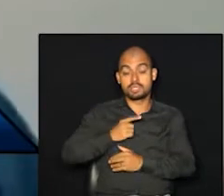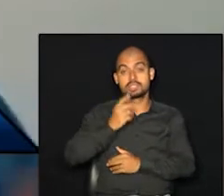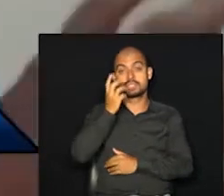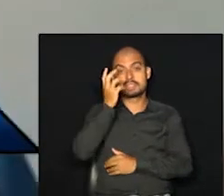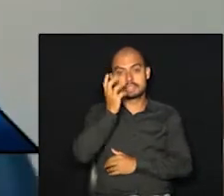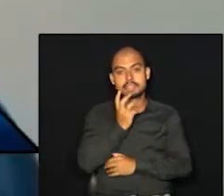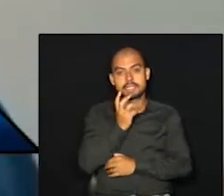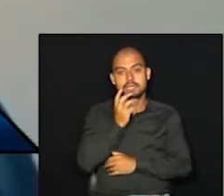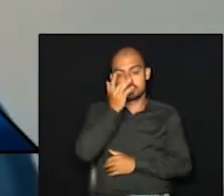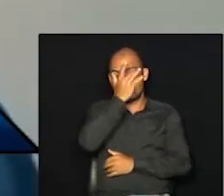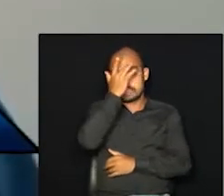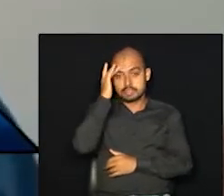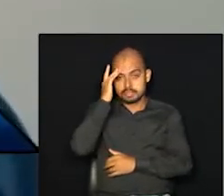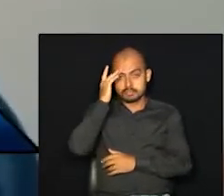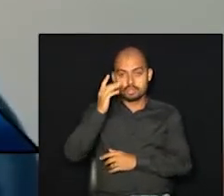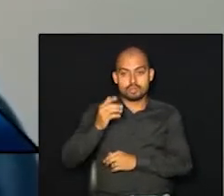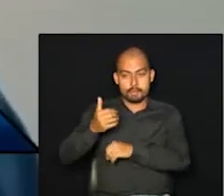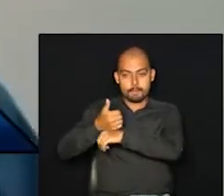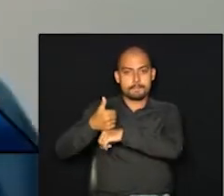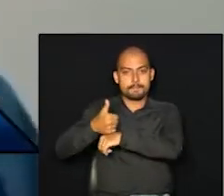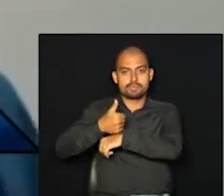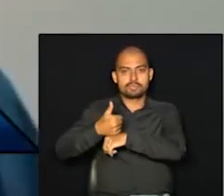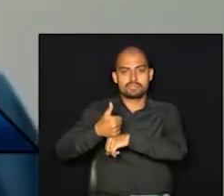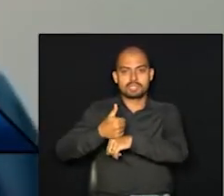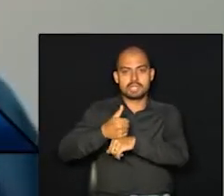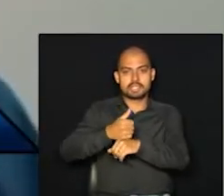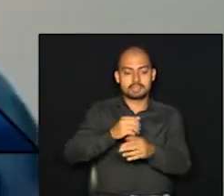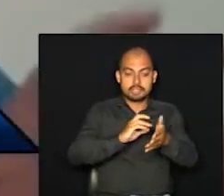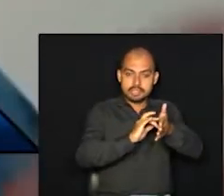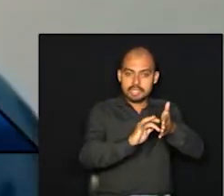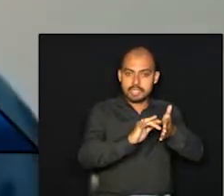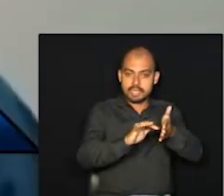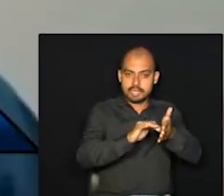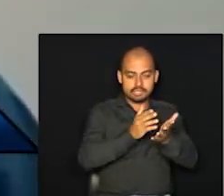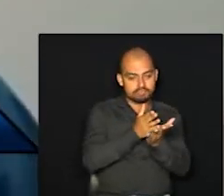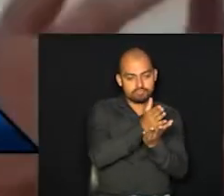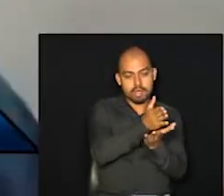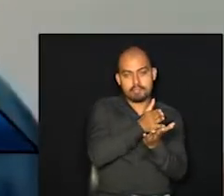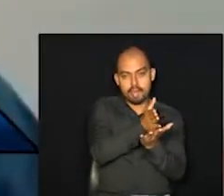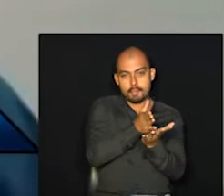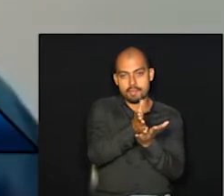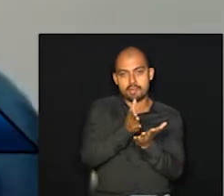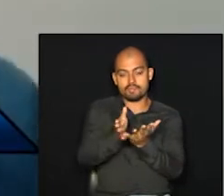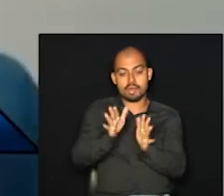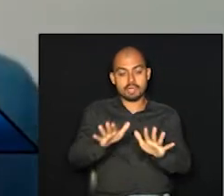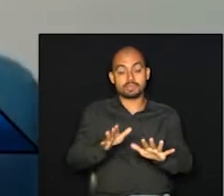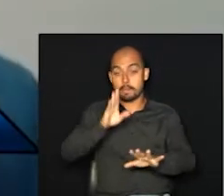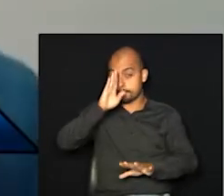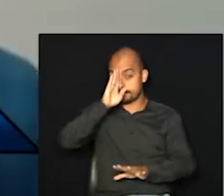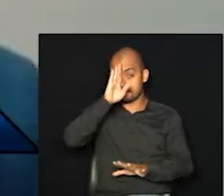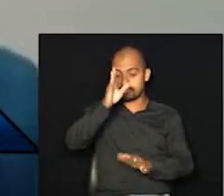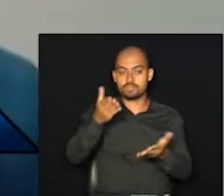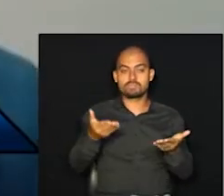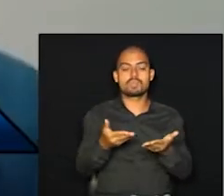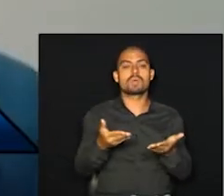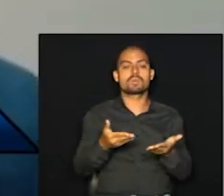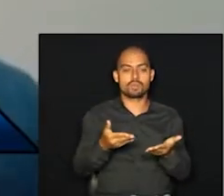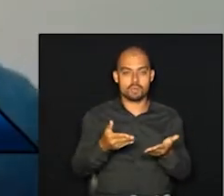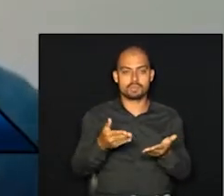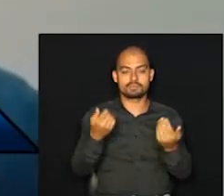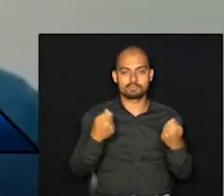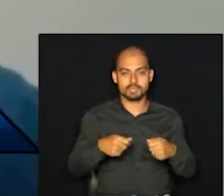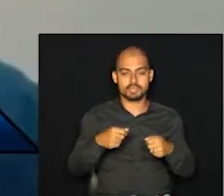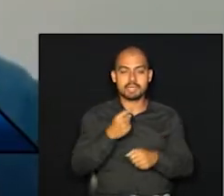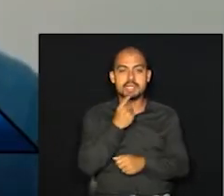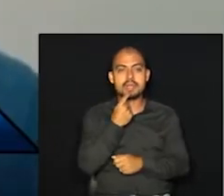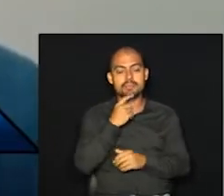pelos técnicos das diversas secretarias, priorizando aquilo que é necessário nesse momento para